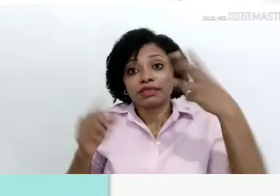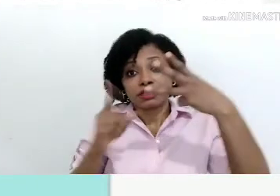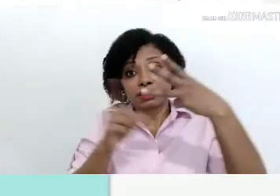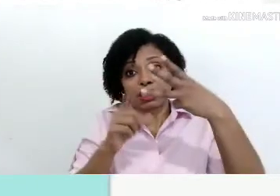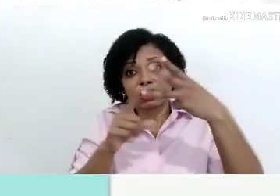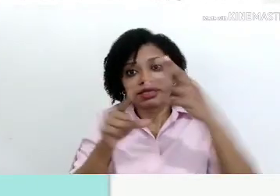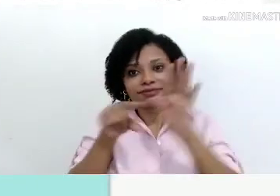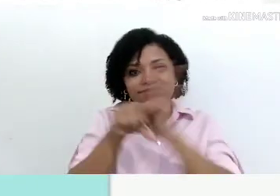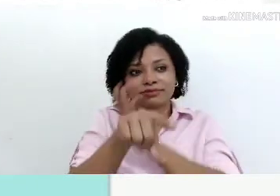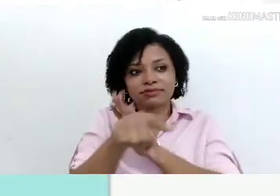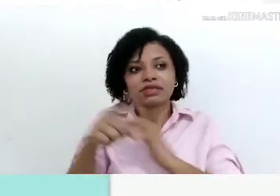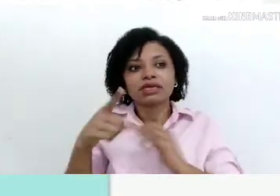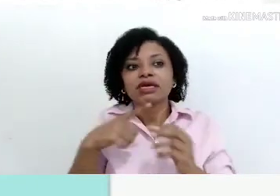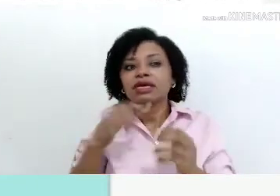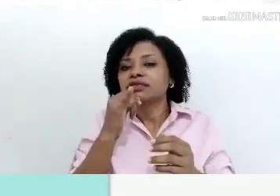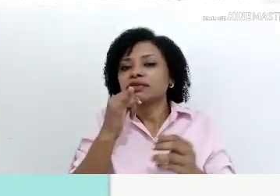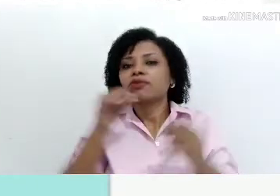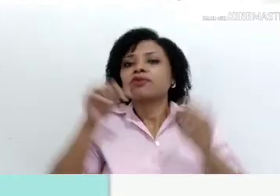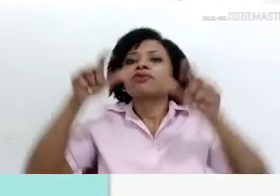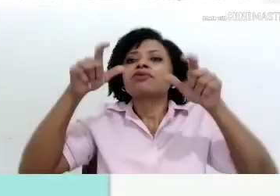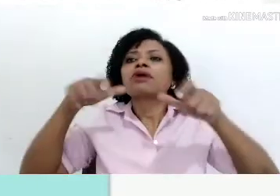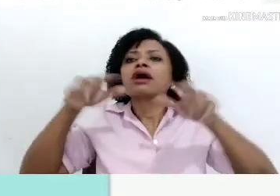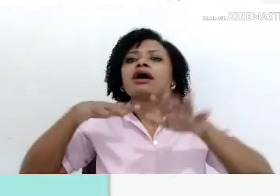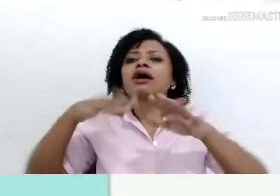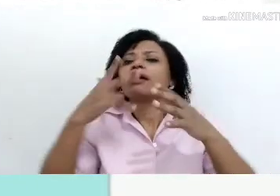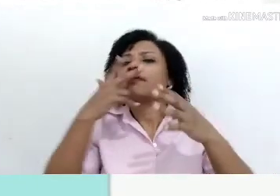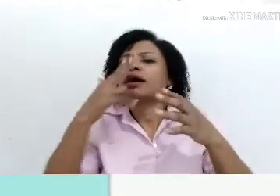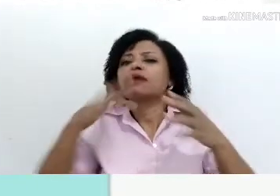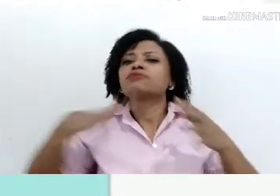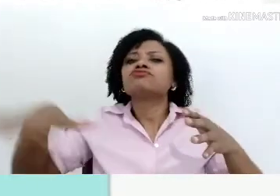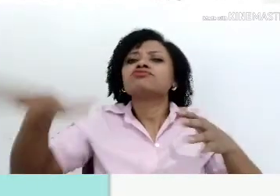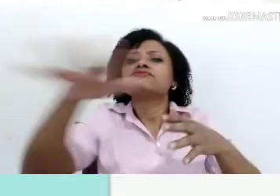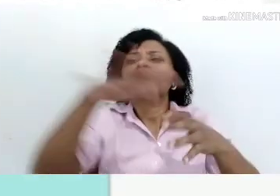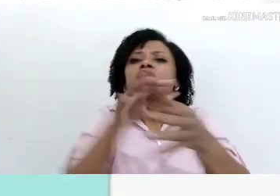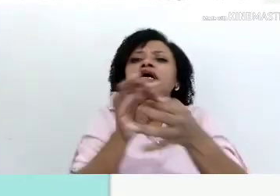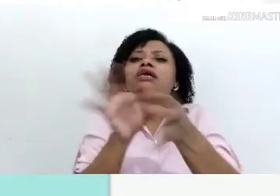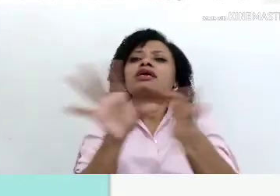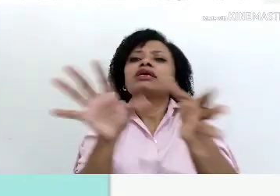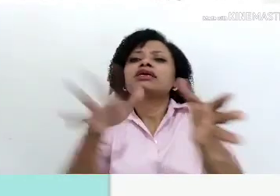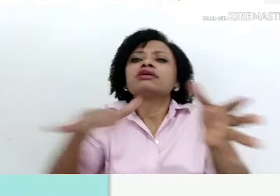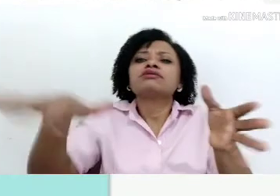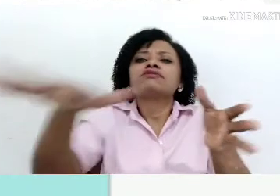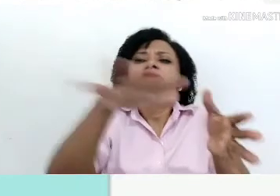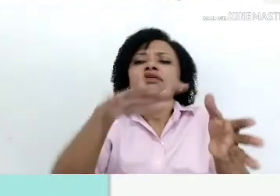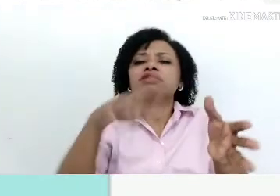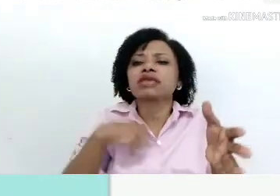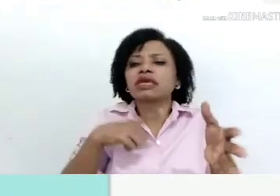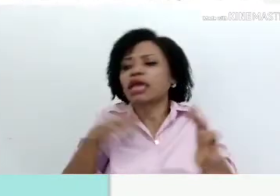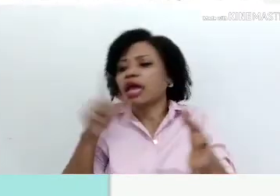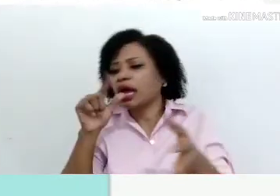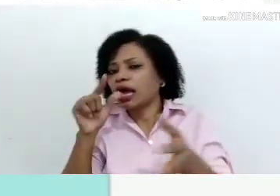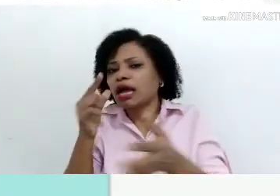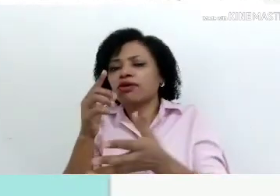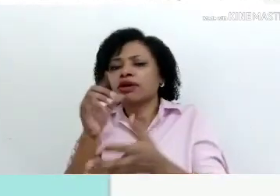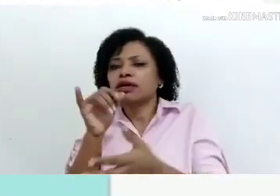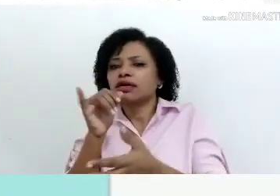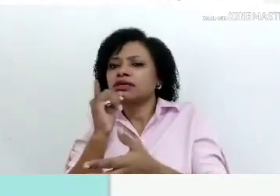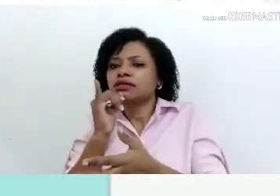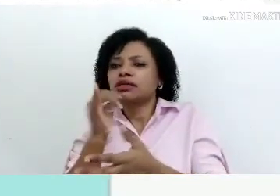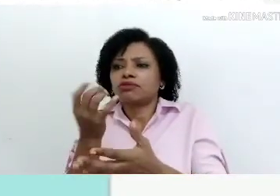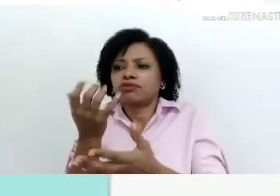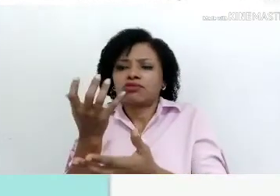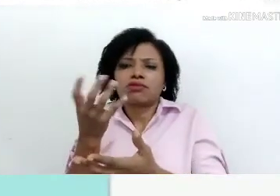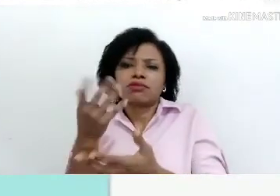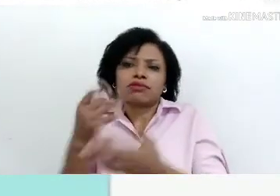aberto, mesmo em dias quentes, sente-se uma sensação de frio. Esse fenômeno está relacionado com a evaporação da água, que no caso